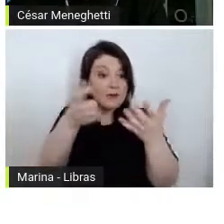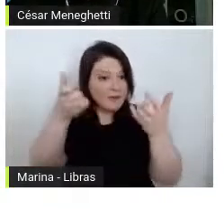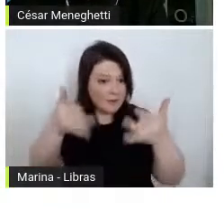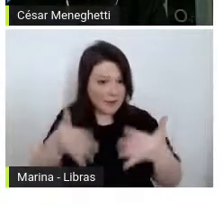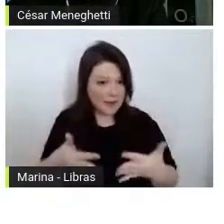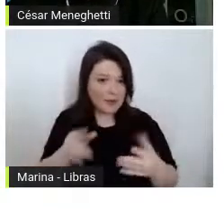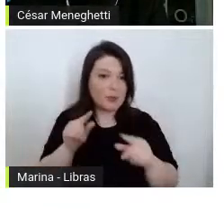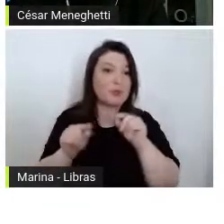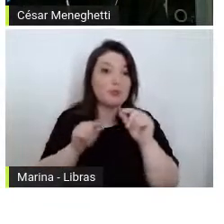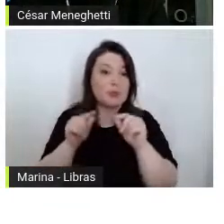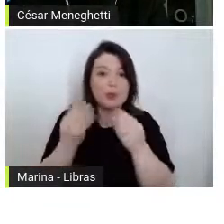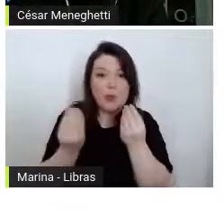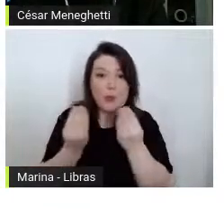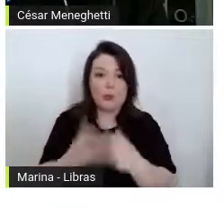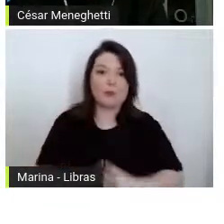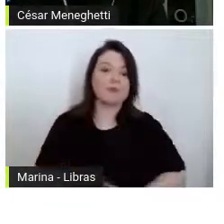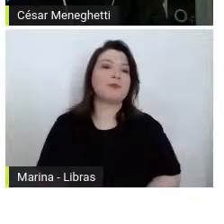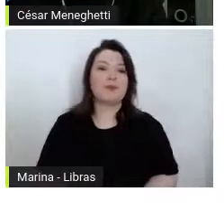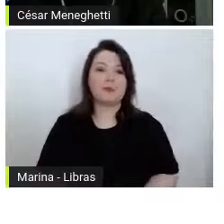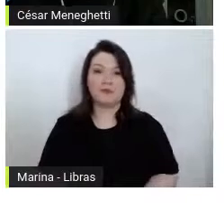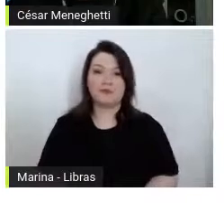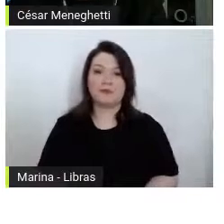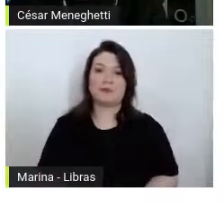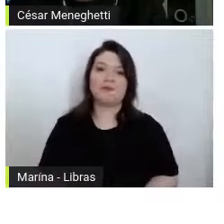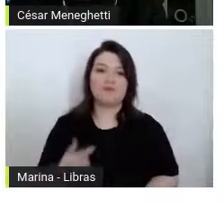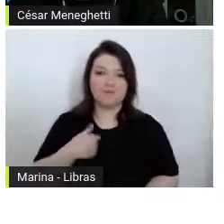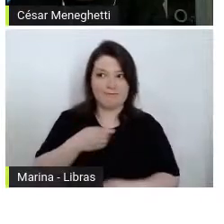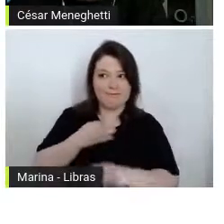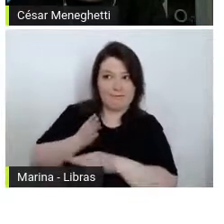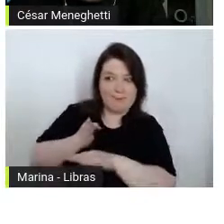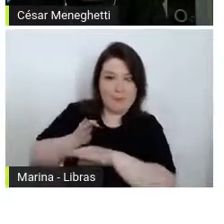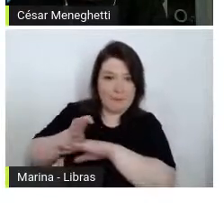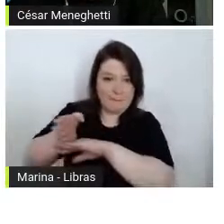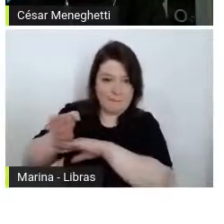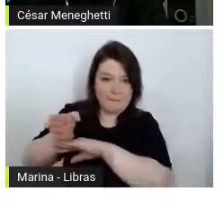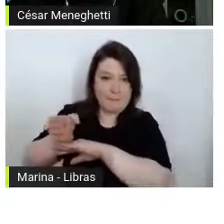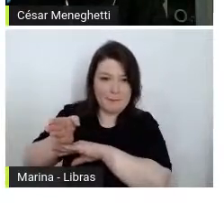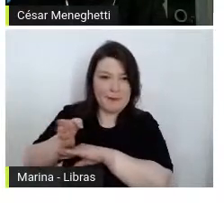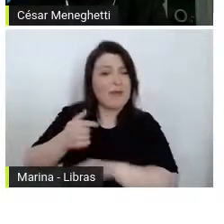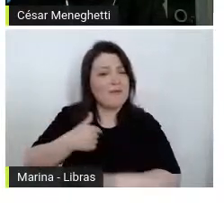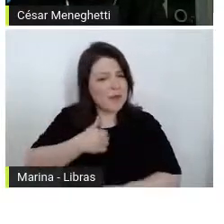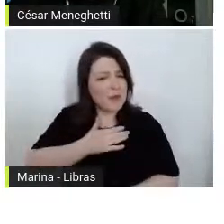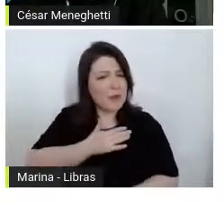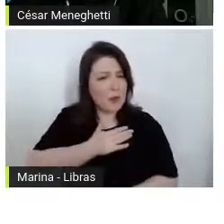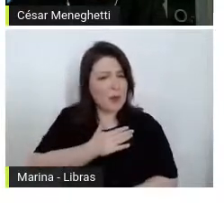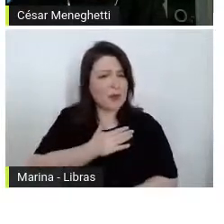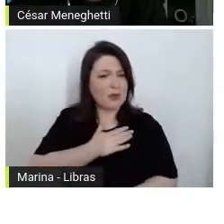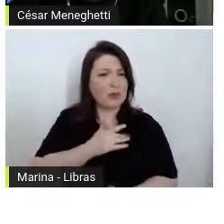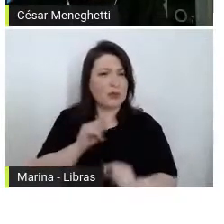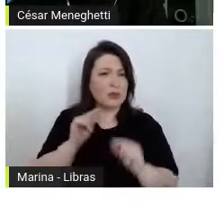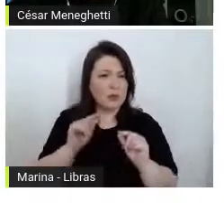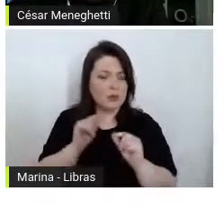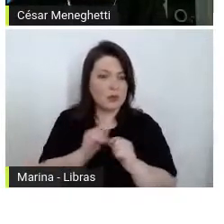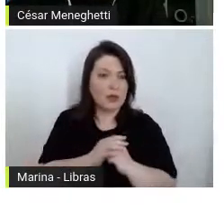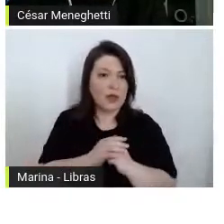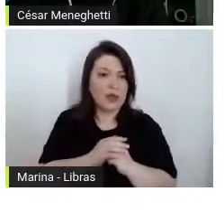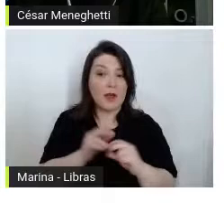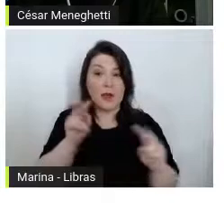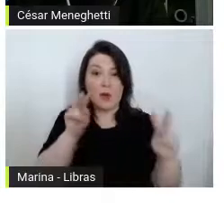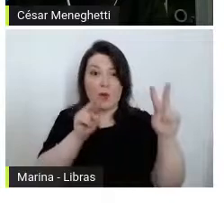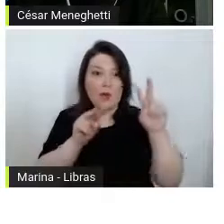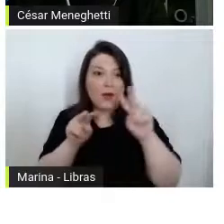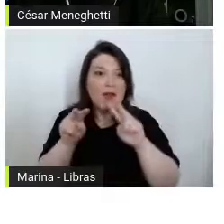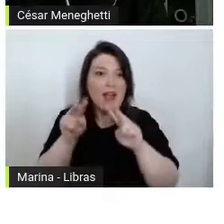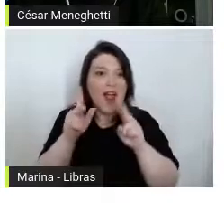agora. indo lá, assim, eu gosto de fazer as coisas assim com um olhar de criança,